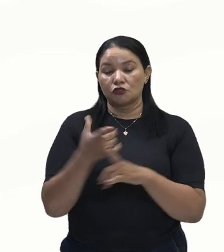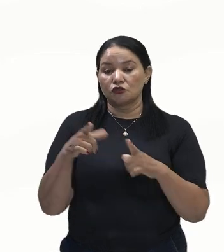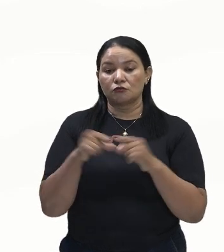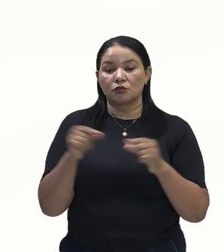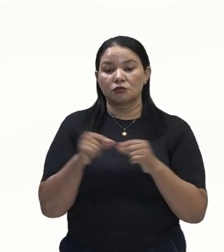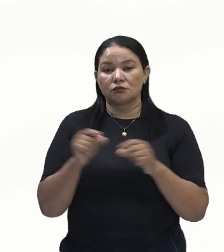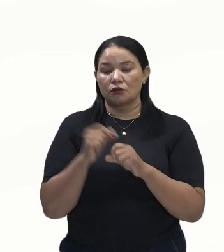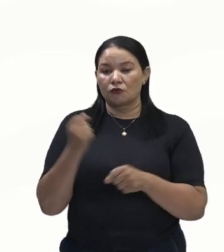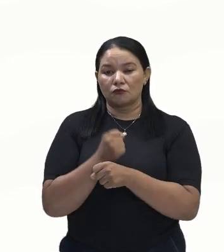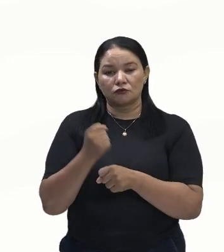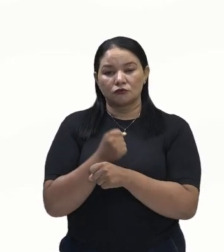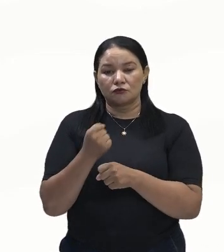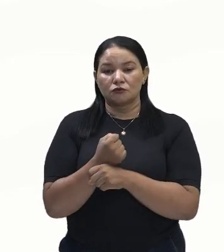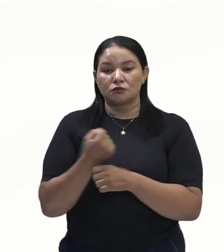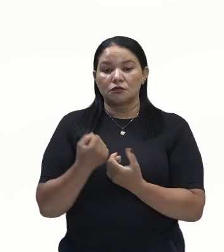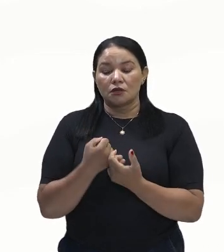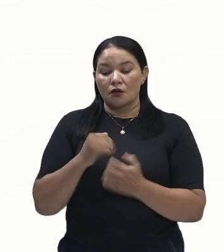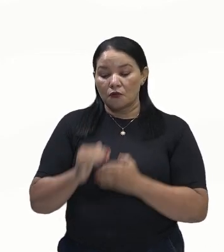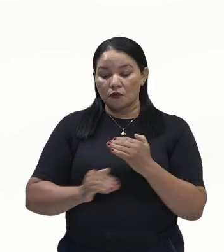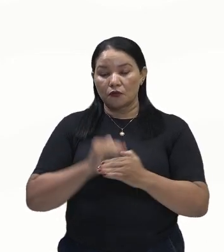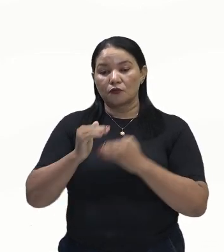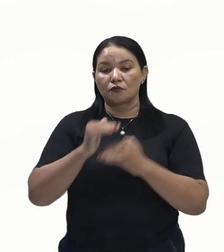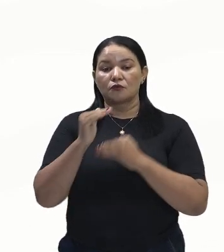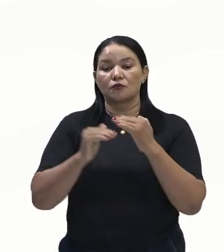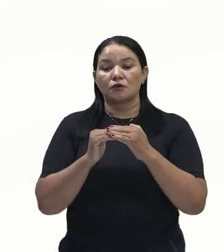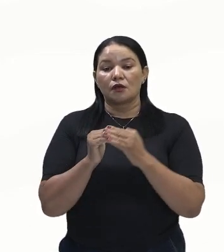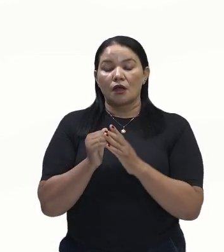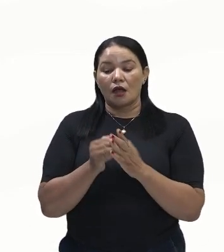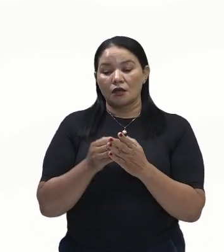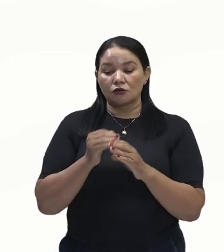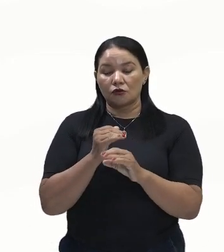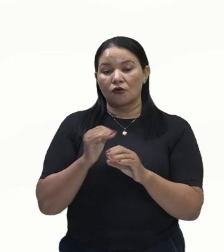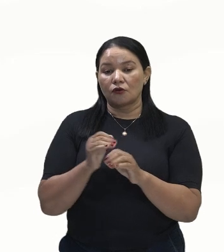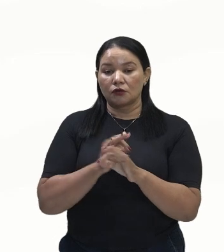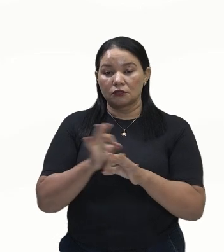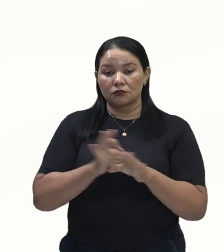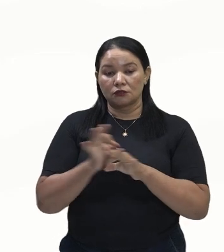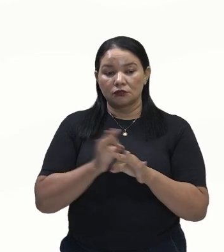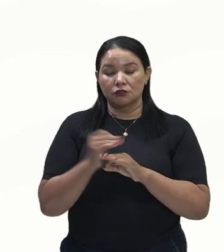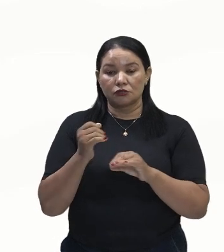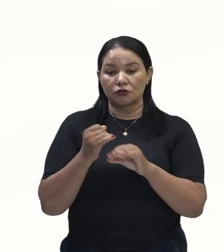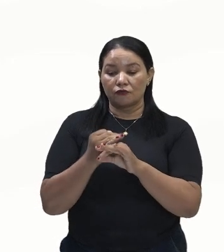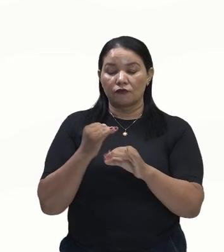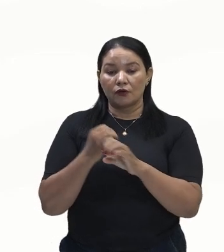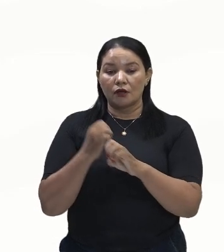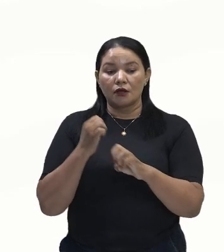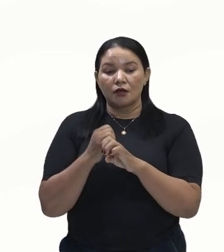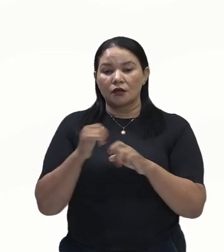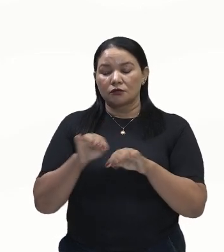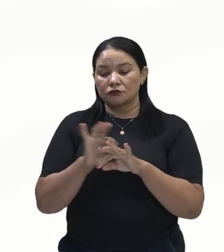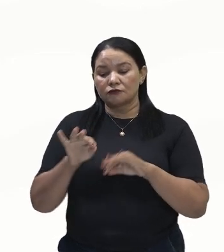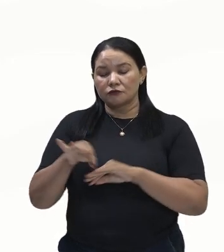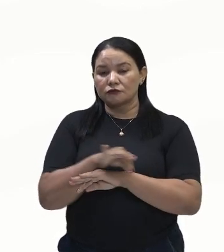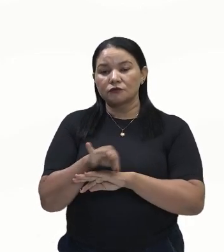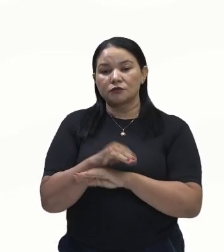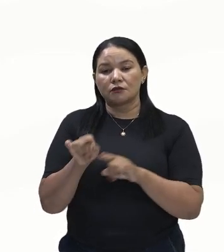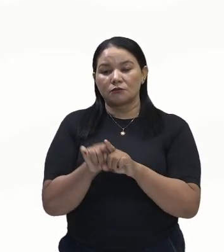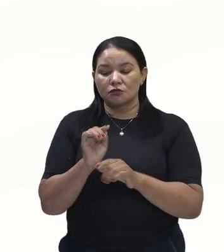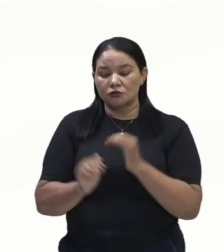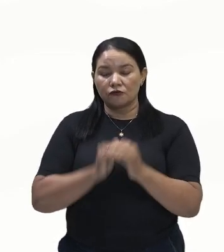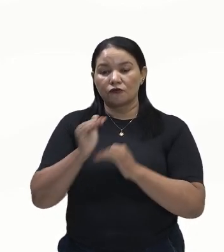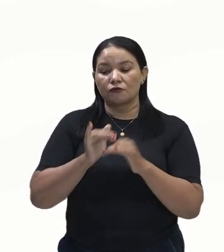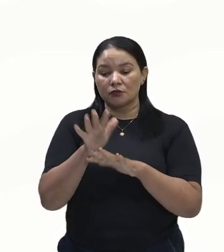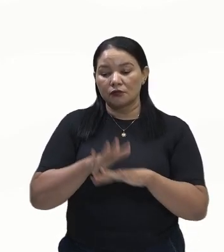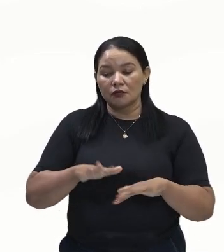do zero. Então, houve ali todo um processo arquitetônico, todo um processo de desenvolvimento daquela área